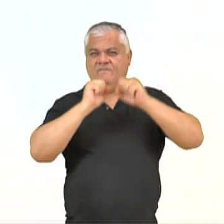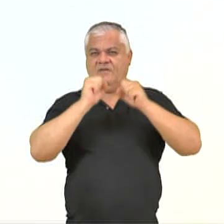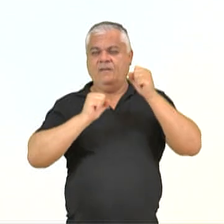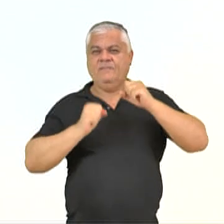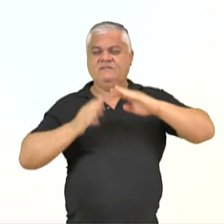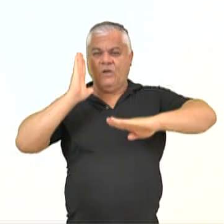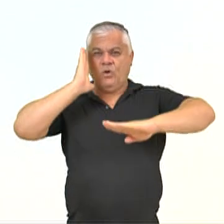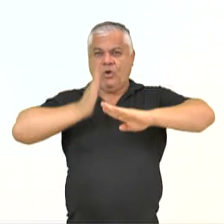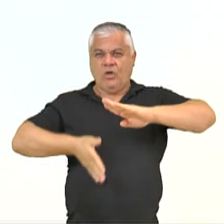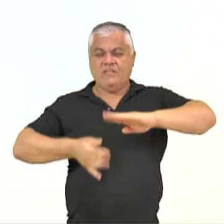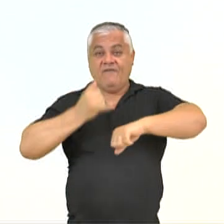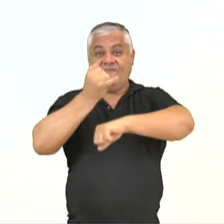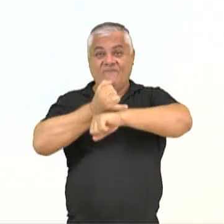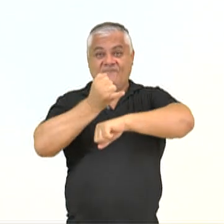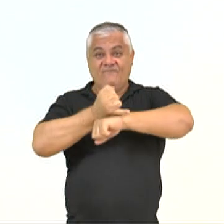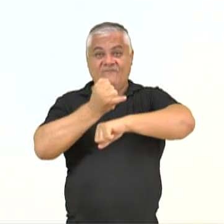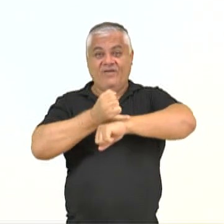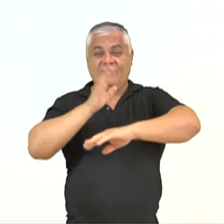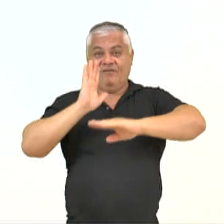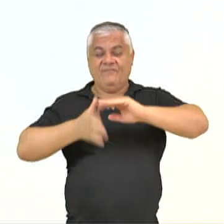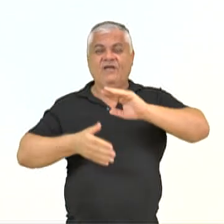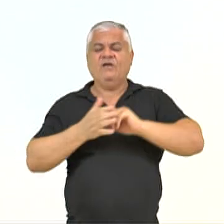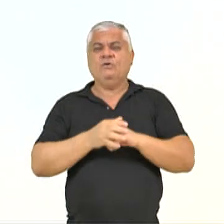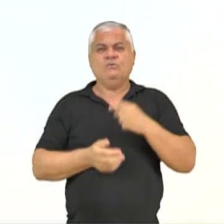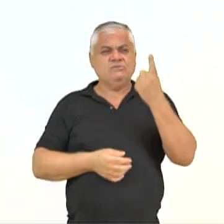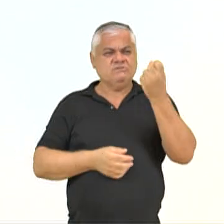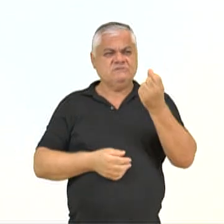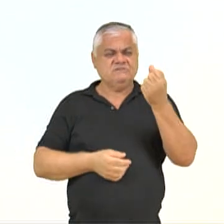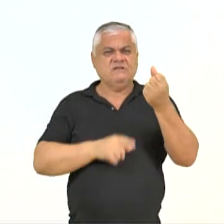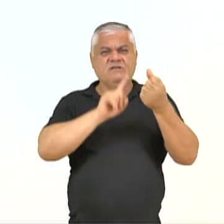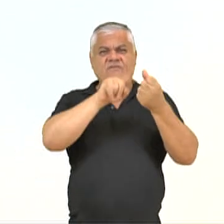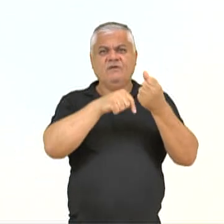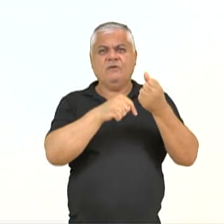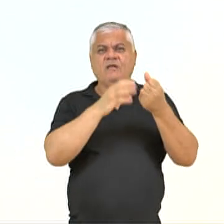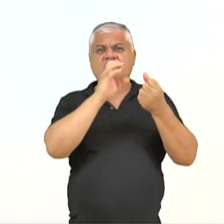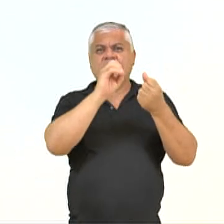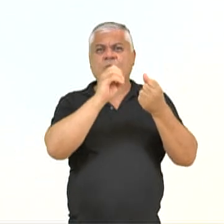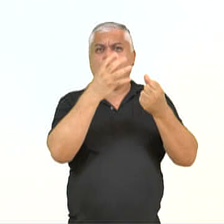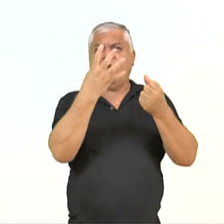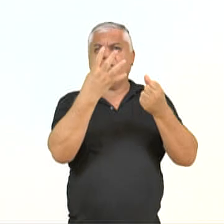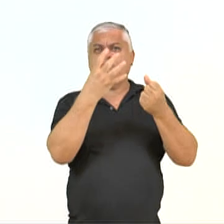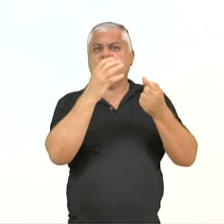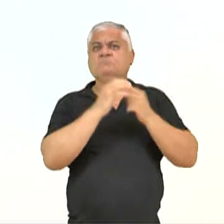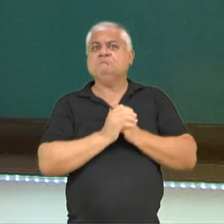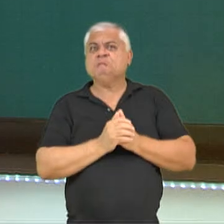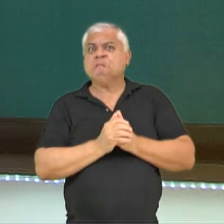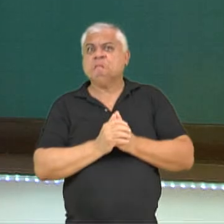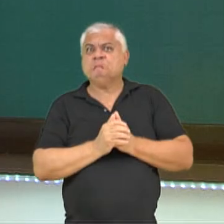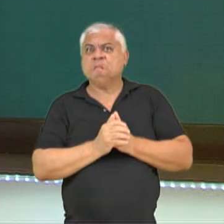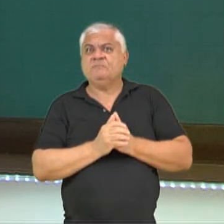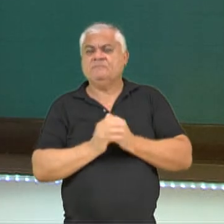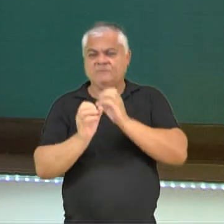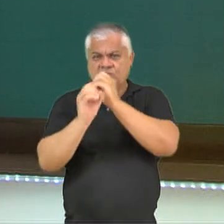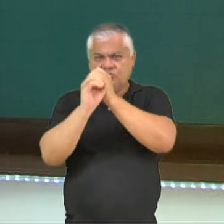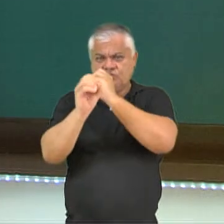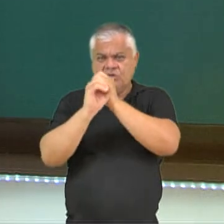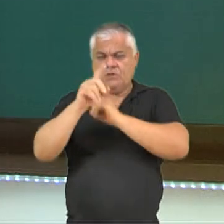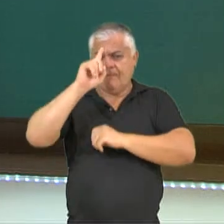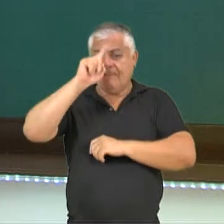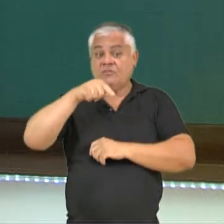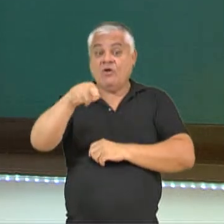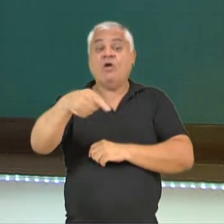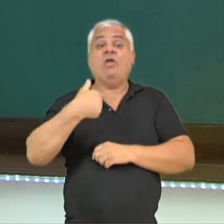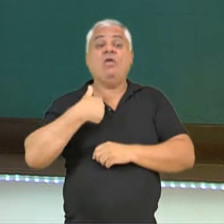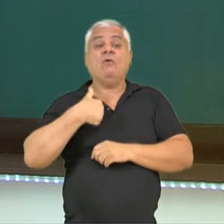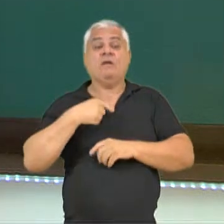ferro com 16 elevado a 0,4 centímetros. Pois é, o engenheiro foi lá e disse assim, Manuel,